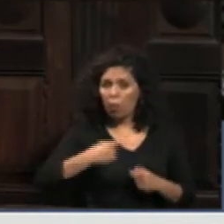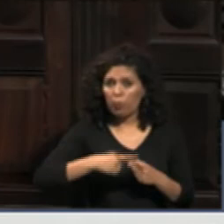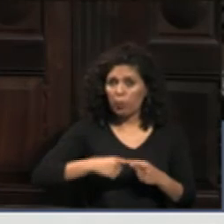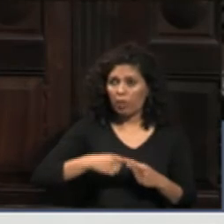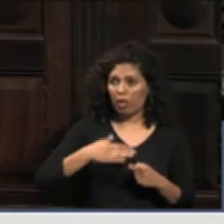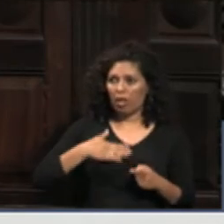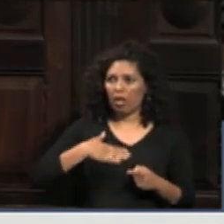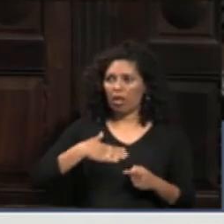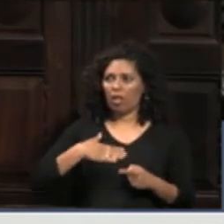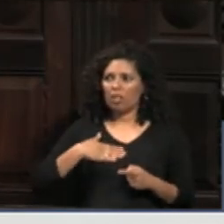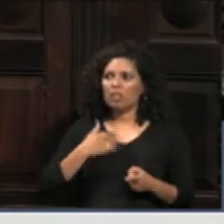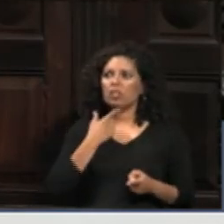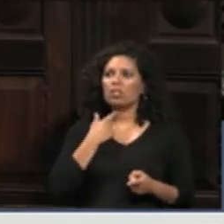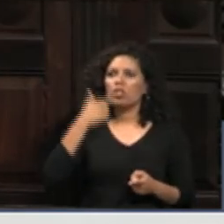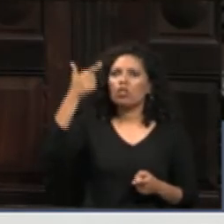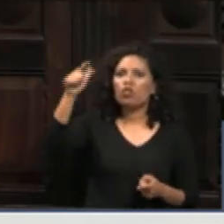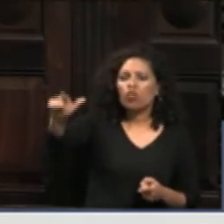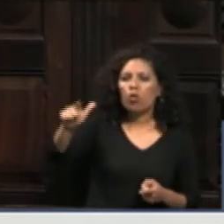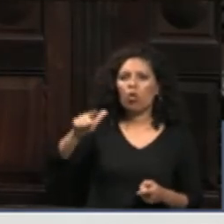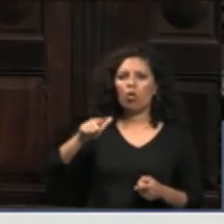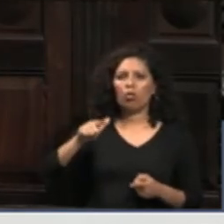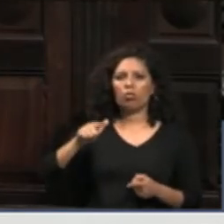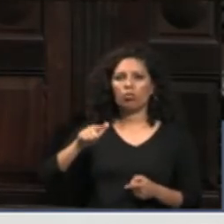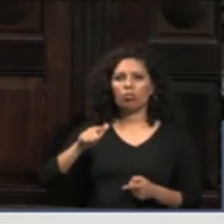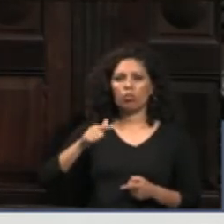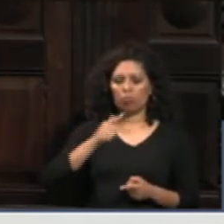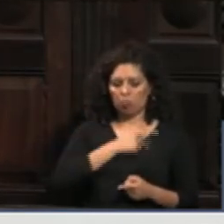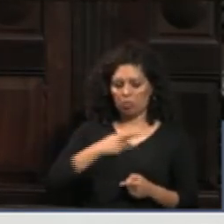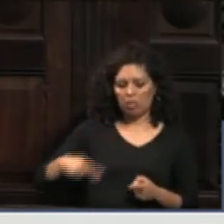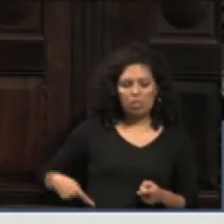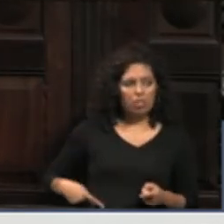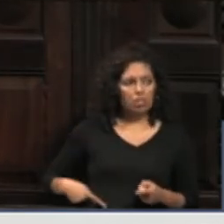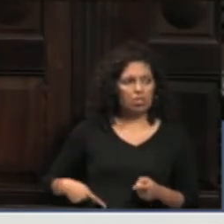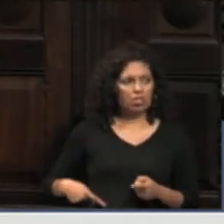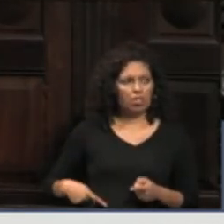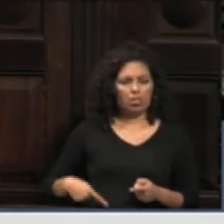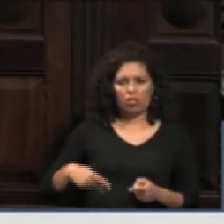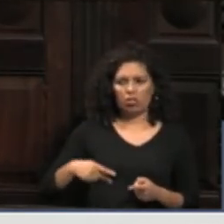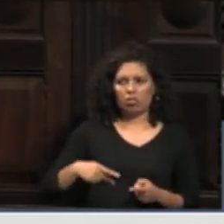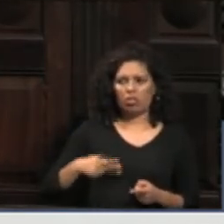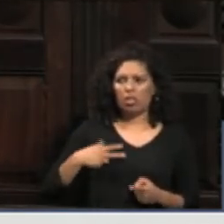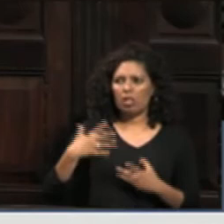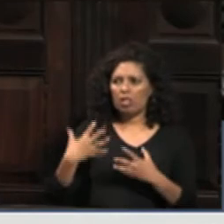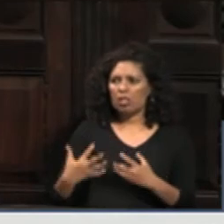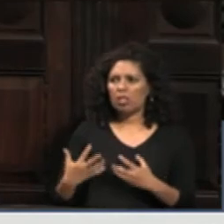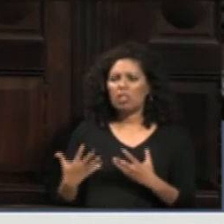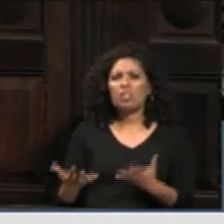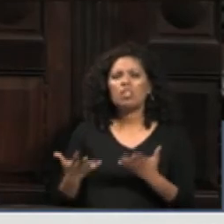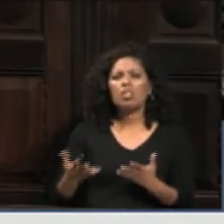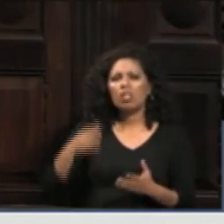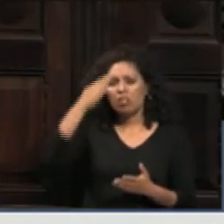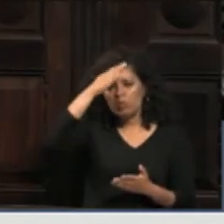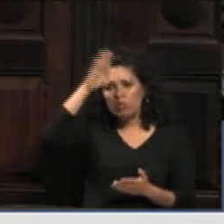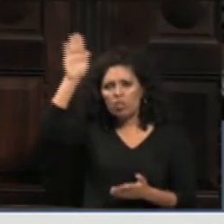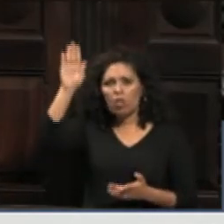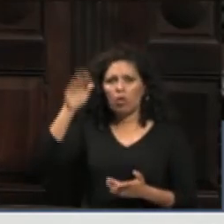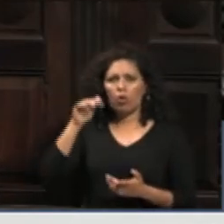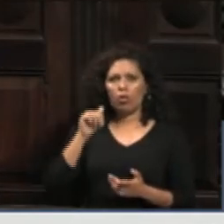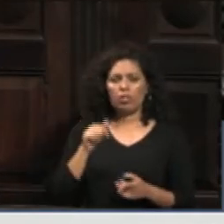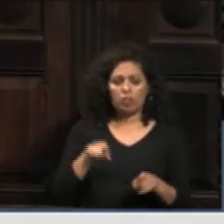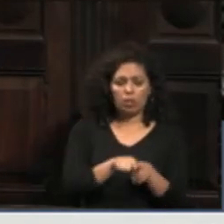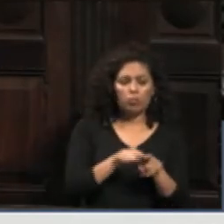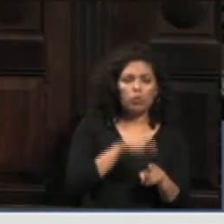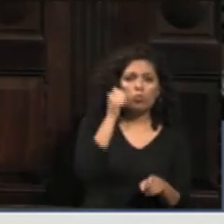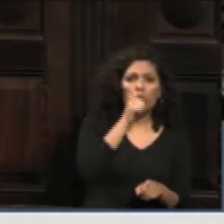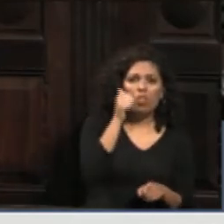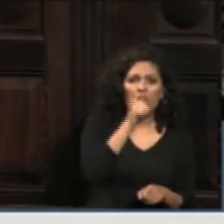Será? Aí foi esfaqueado pelas costas, morto. Uma jovem de 19